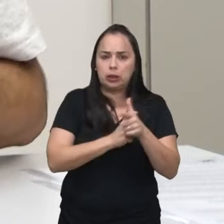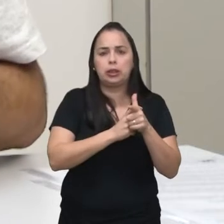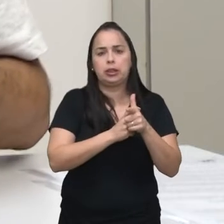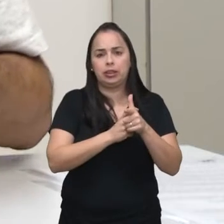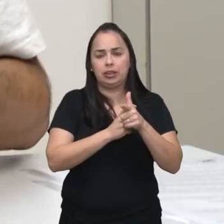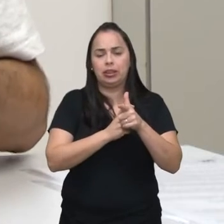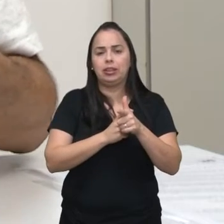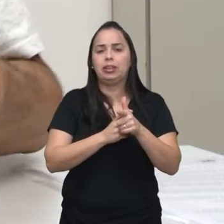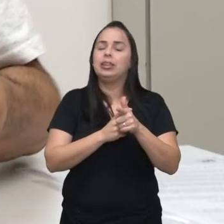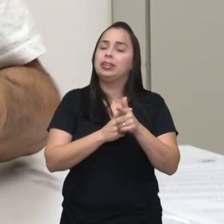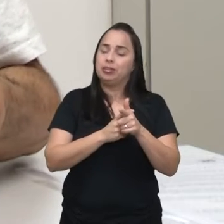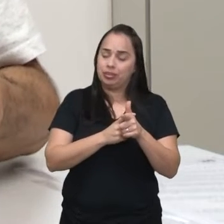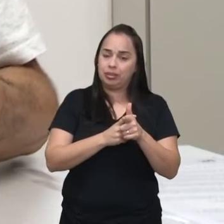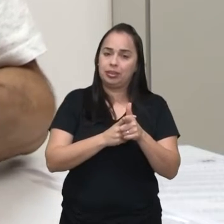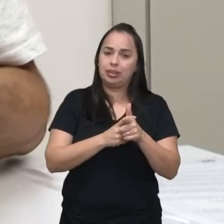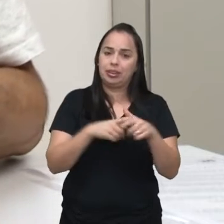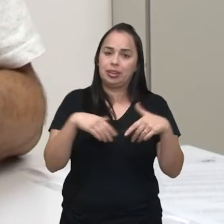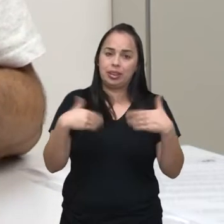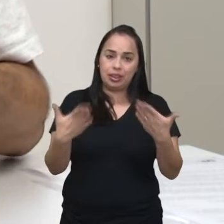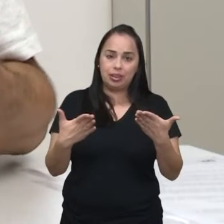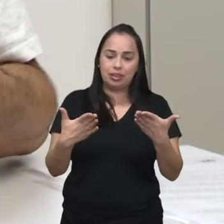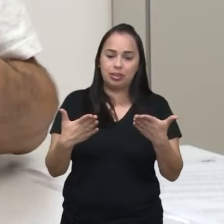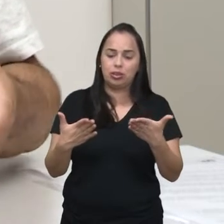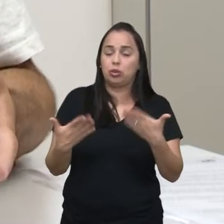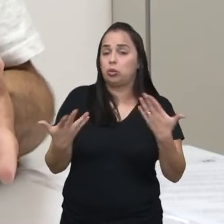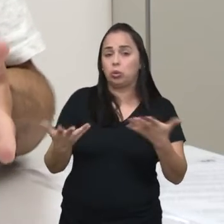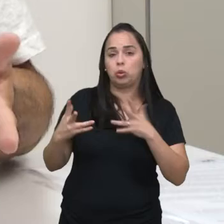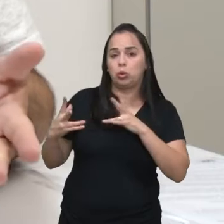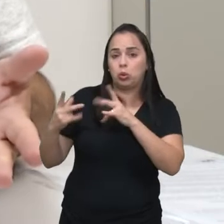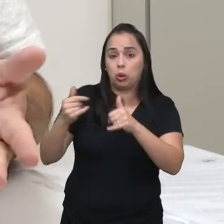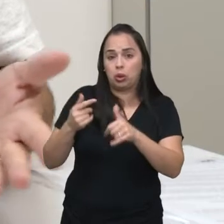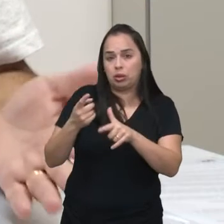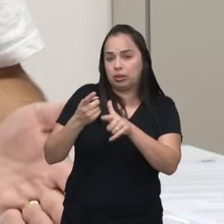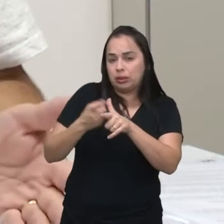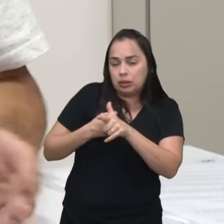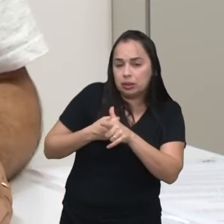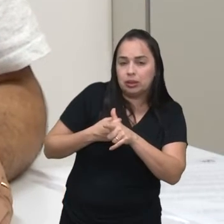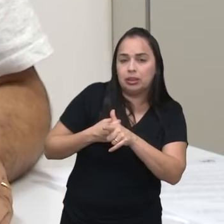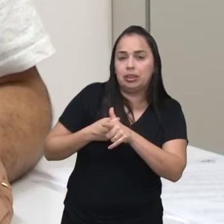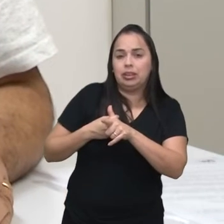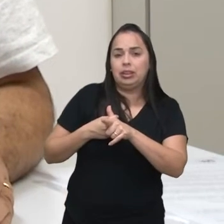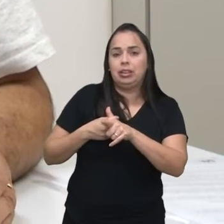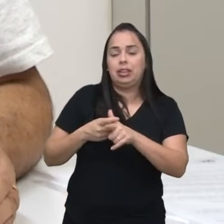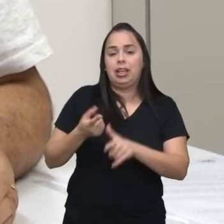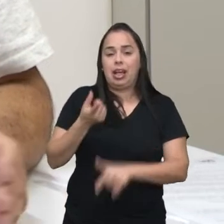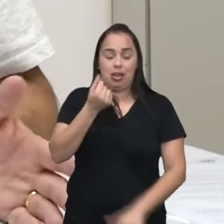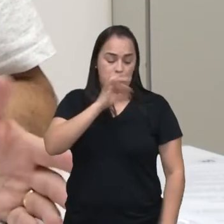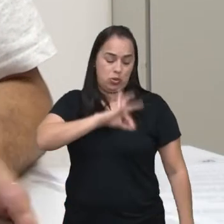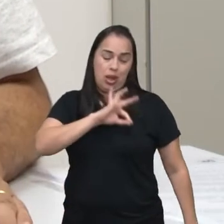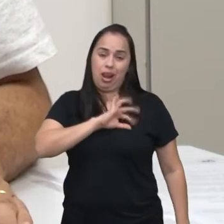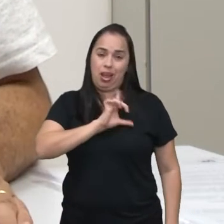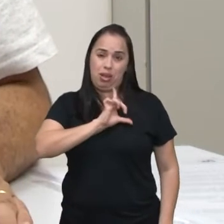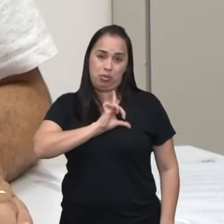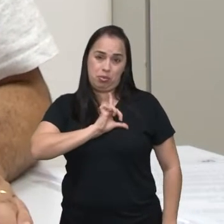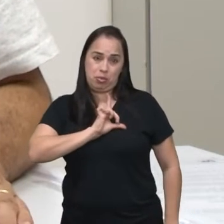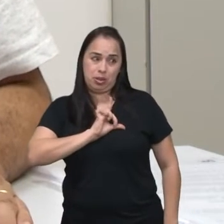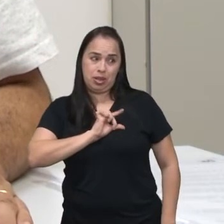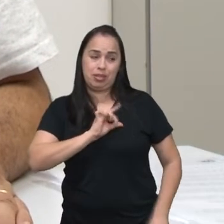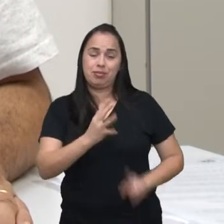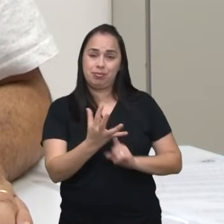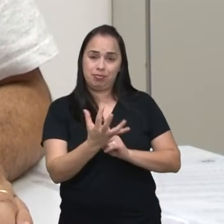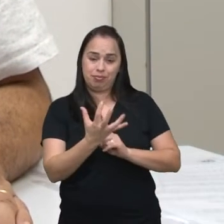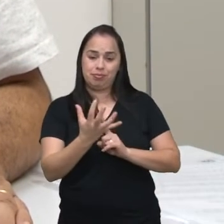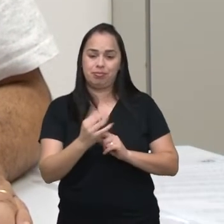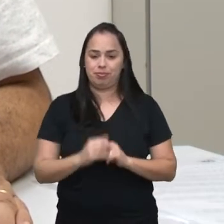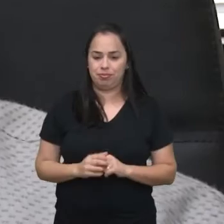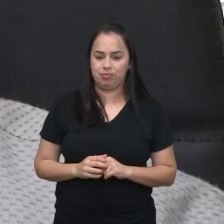essa questão socioeconômica chegou na porta todo mundo eh infelizmente a renda muito baixa tá